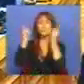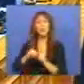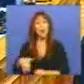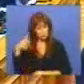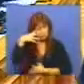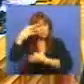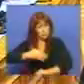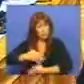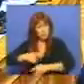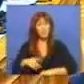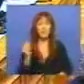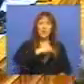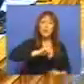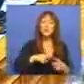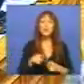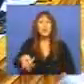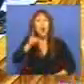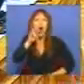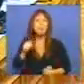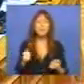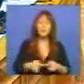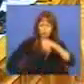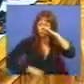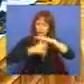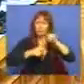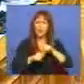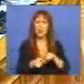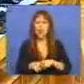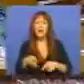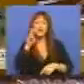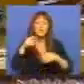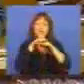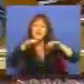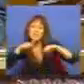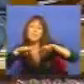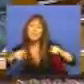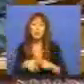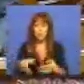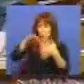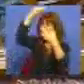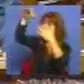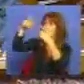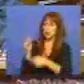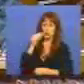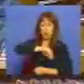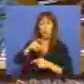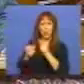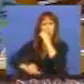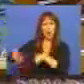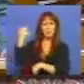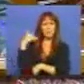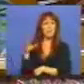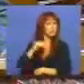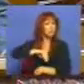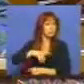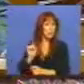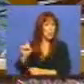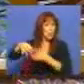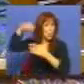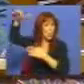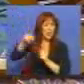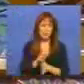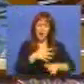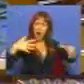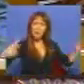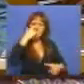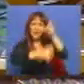crédito, os salários dos dirigentes de topo e chefias intermédias foram os únicos que aumentaram o ano passado. Enquanto